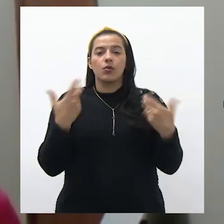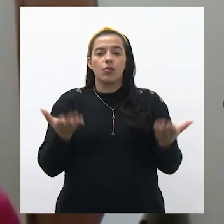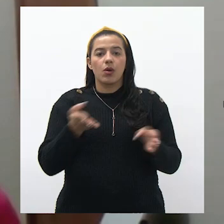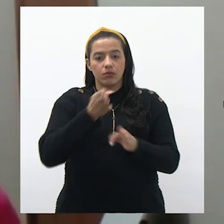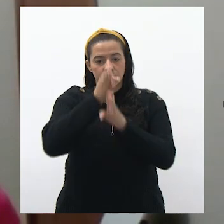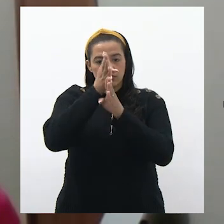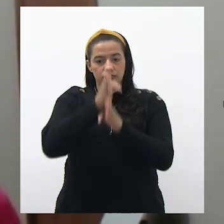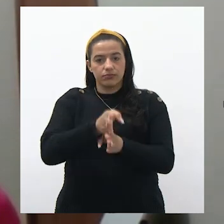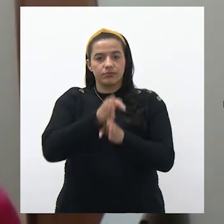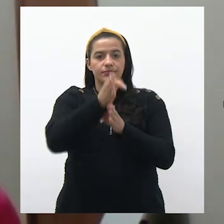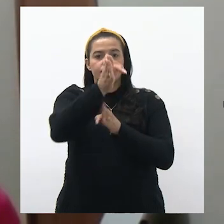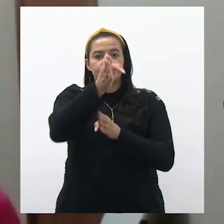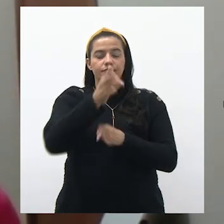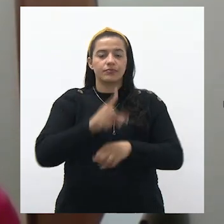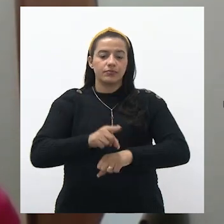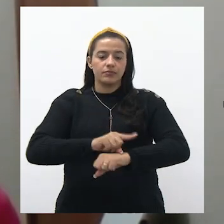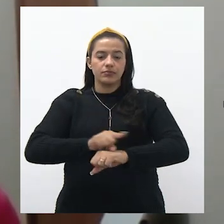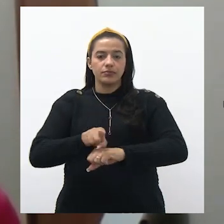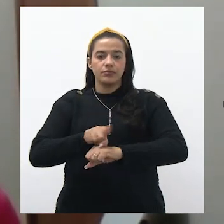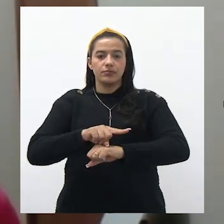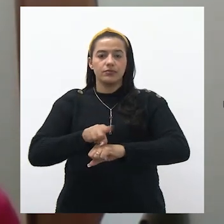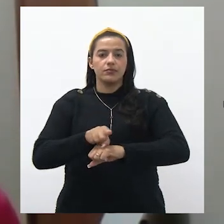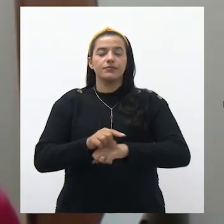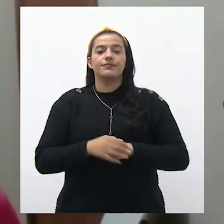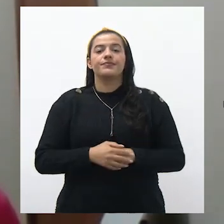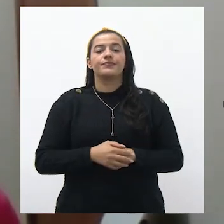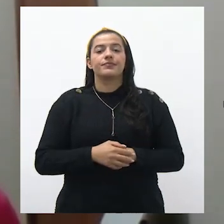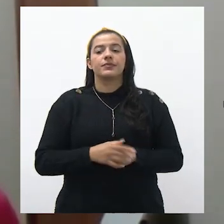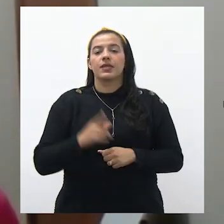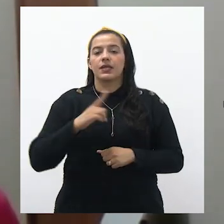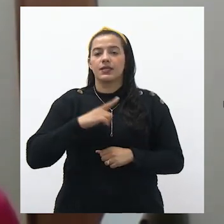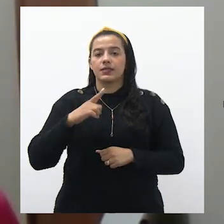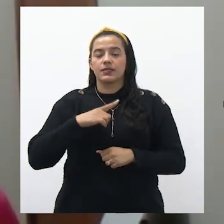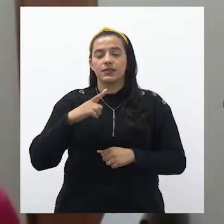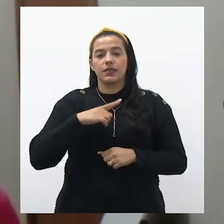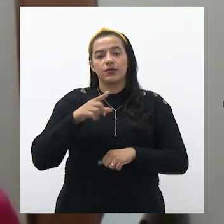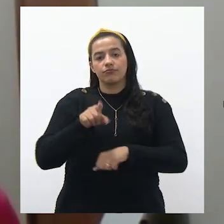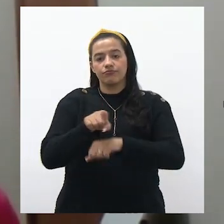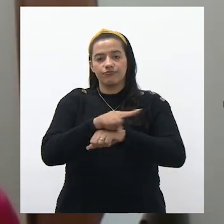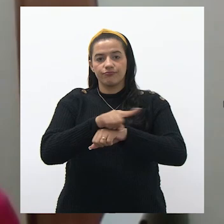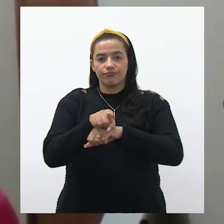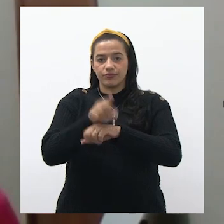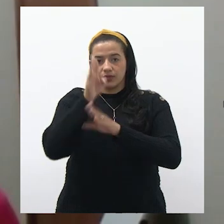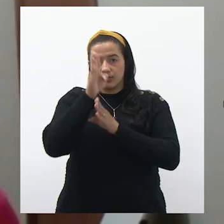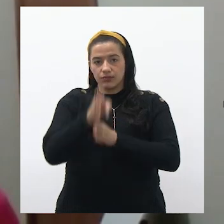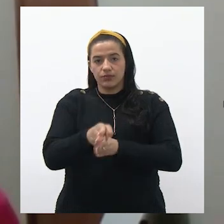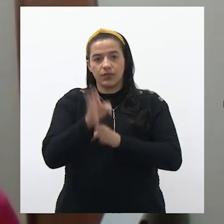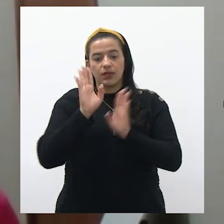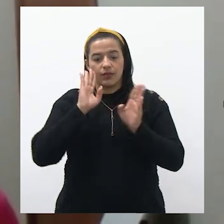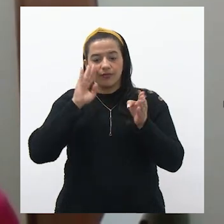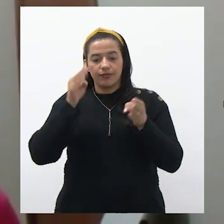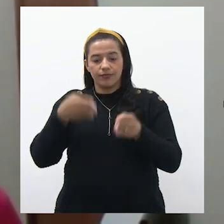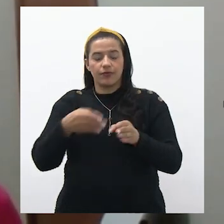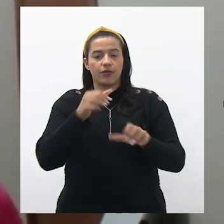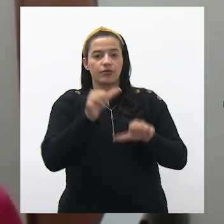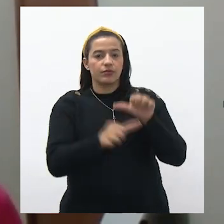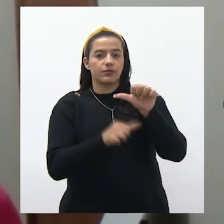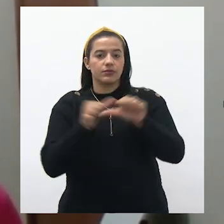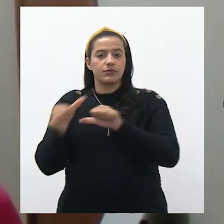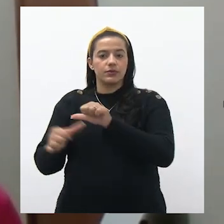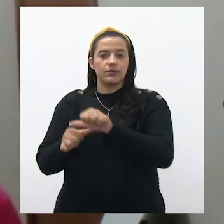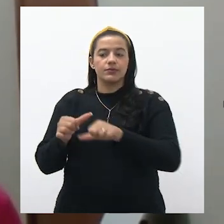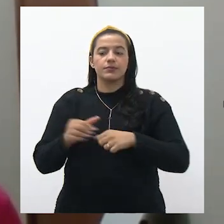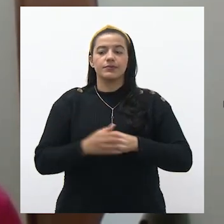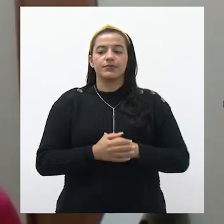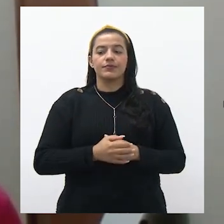norteamento. O professor Serafim comenta ter um norte para seguir e foco para mudanças.